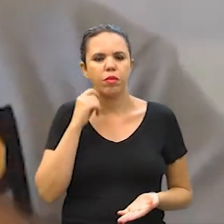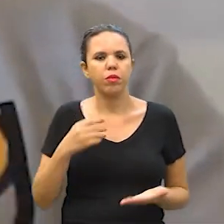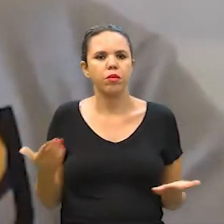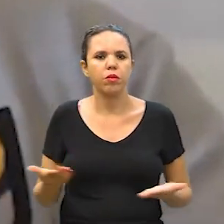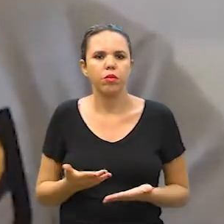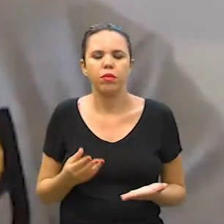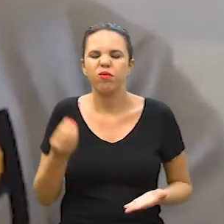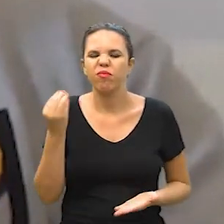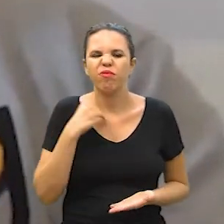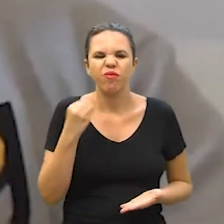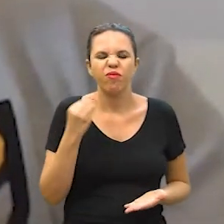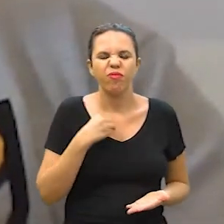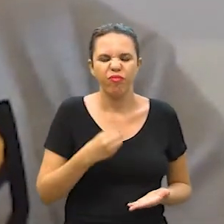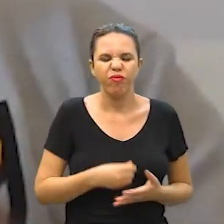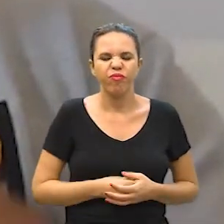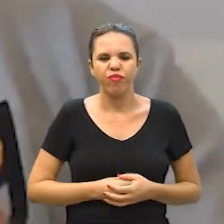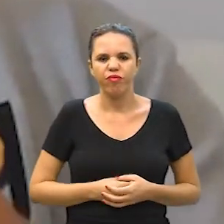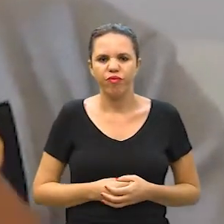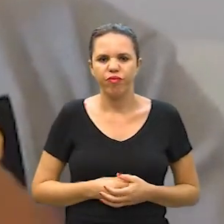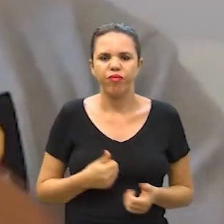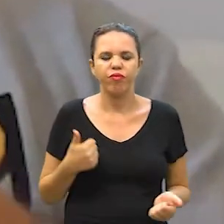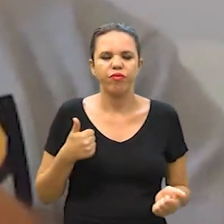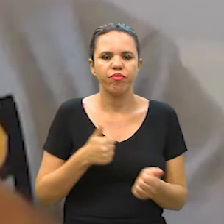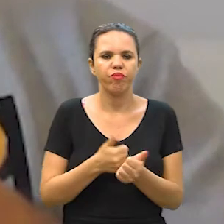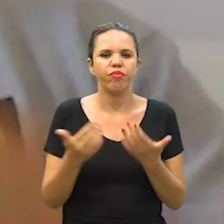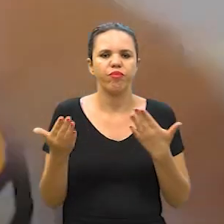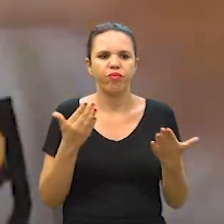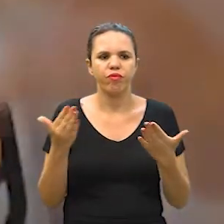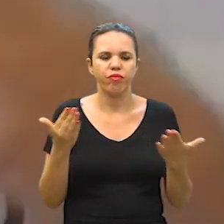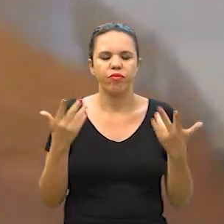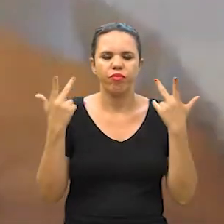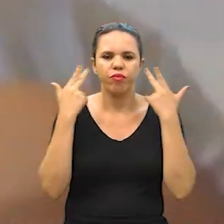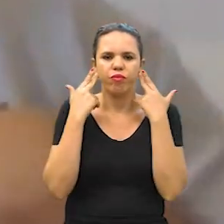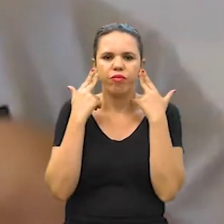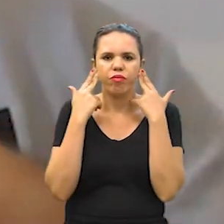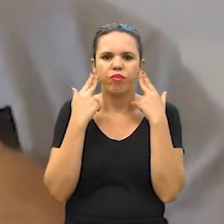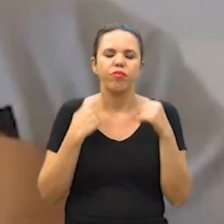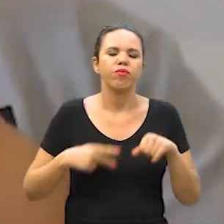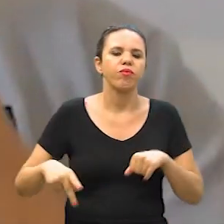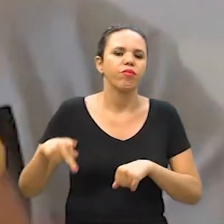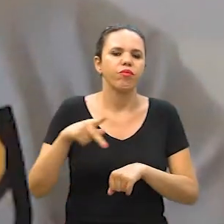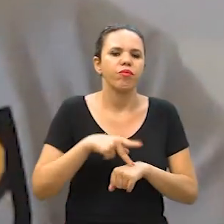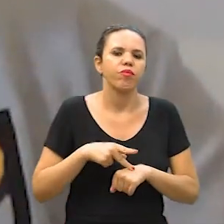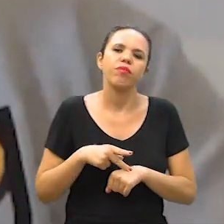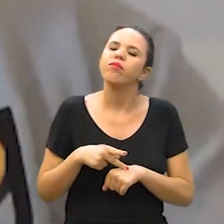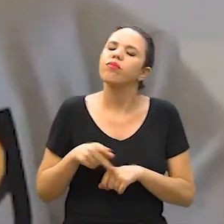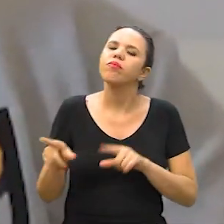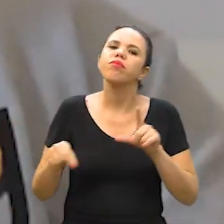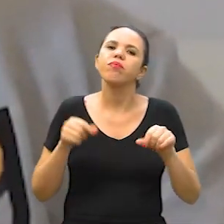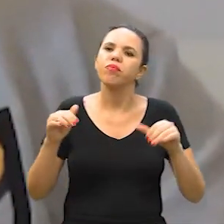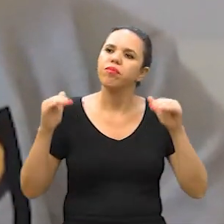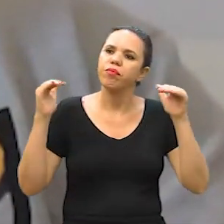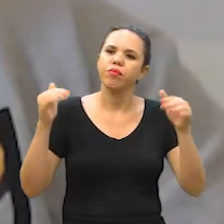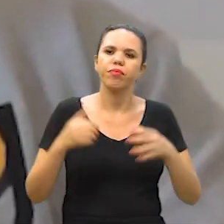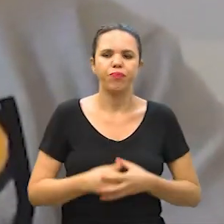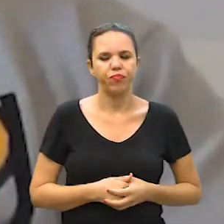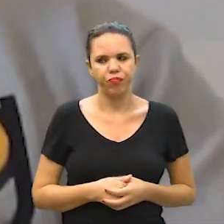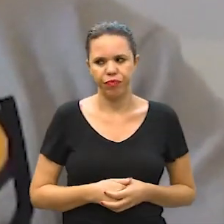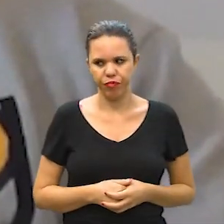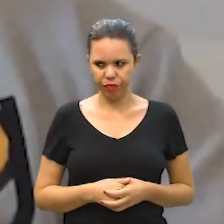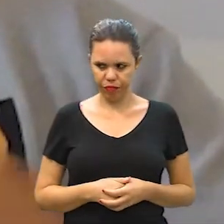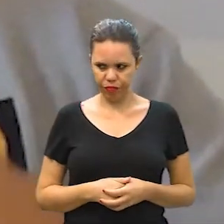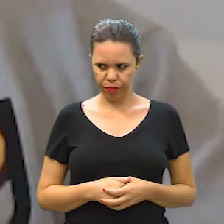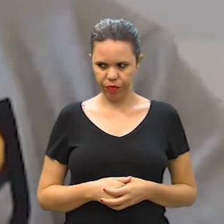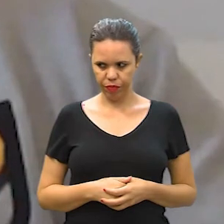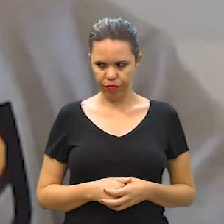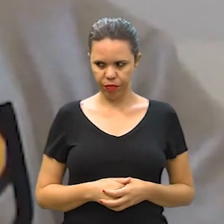hoje muito fraca, perto normalmente os países mais escolhidos,